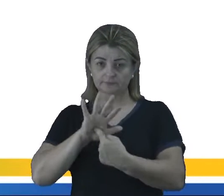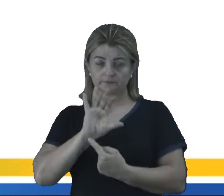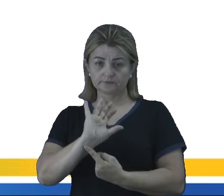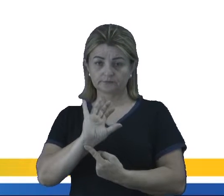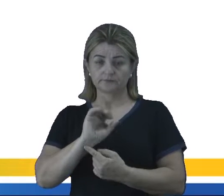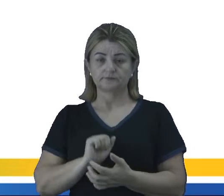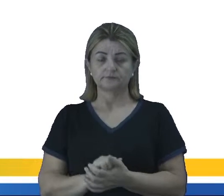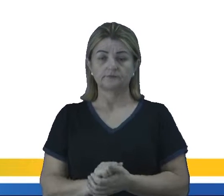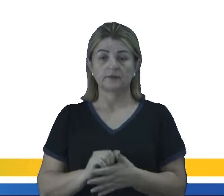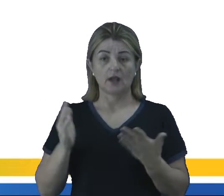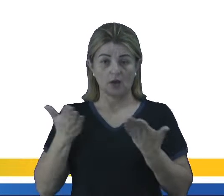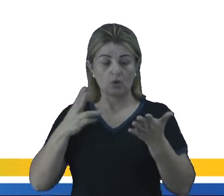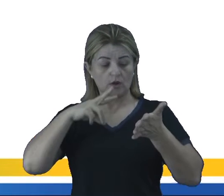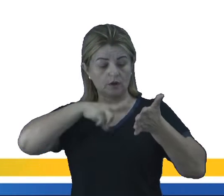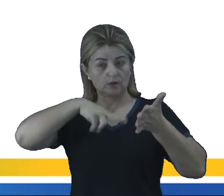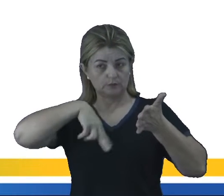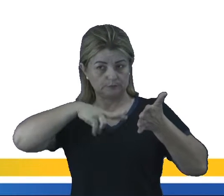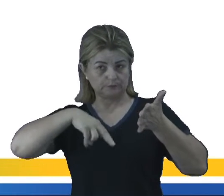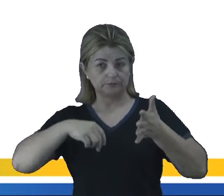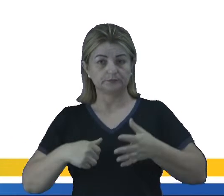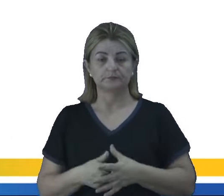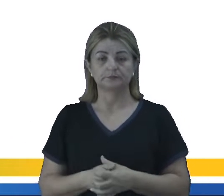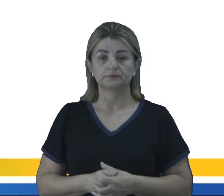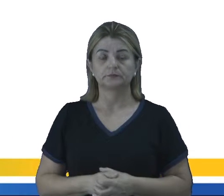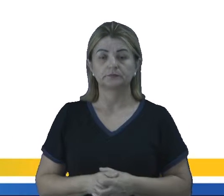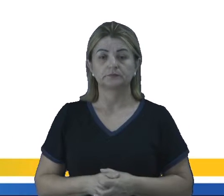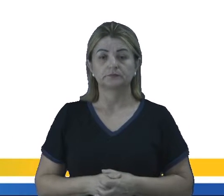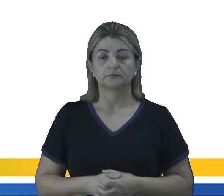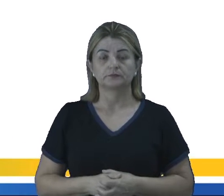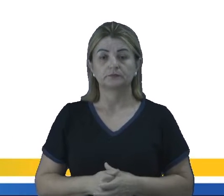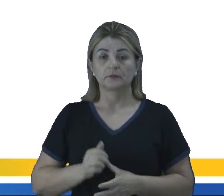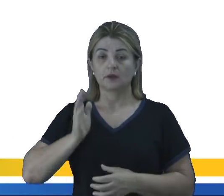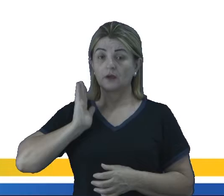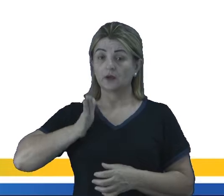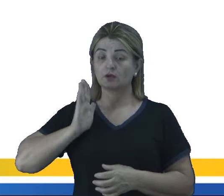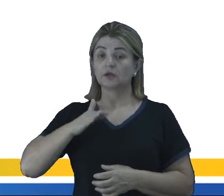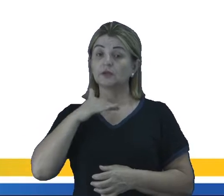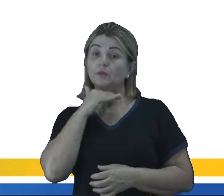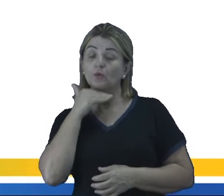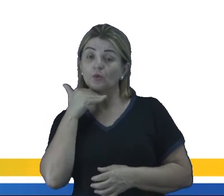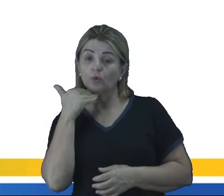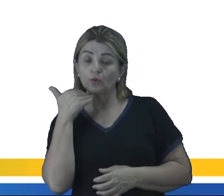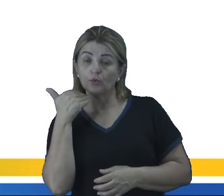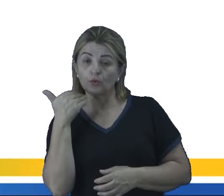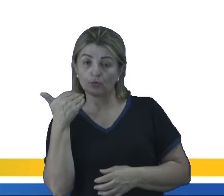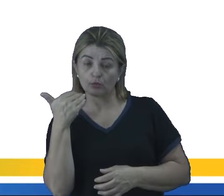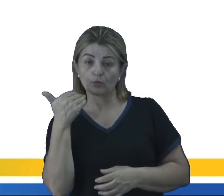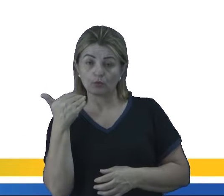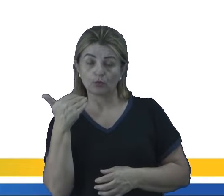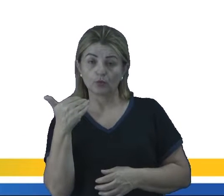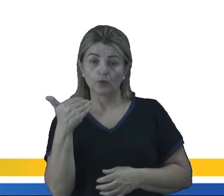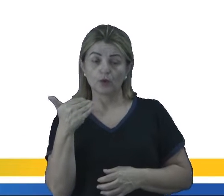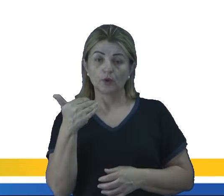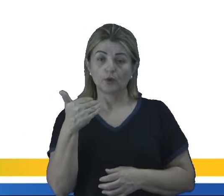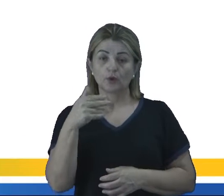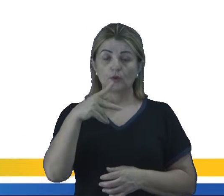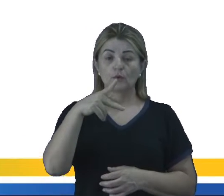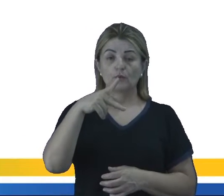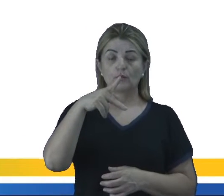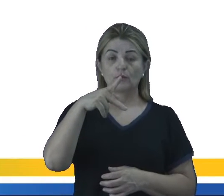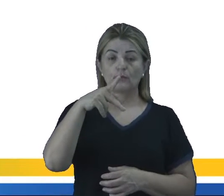que é uma maneira, né, de a gente estudar a literatura, mas principalmente vimos que um texto ele é uma maneira